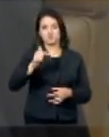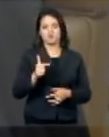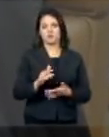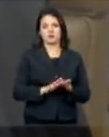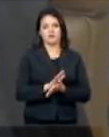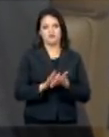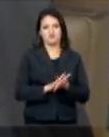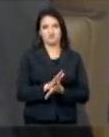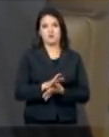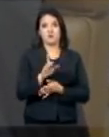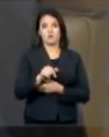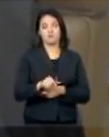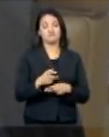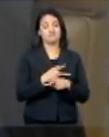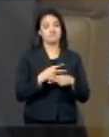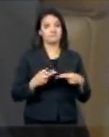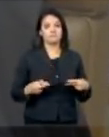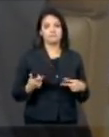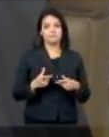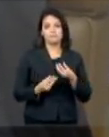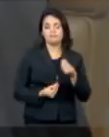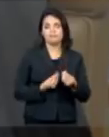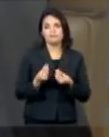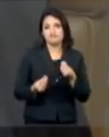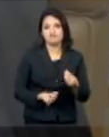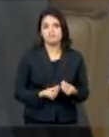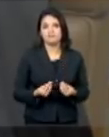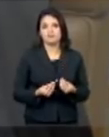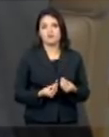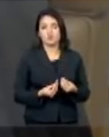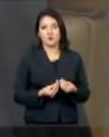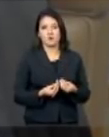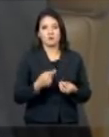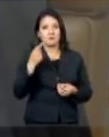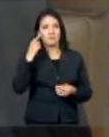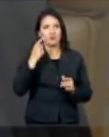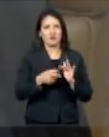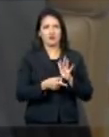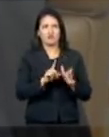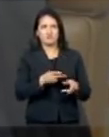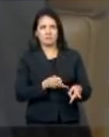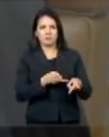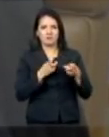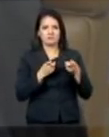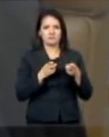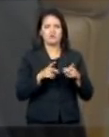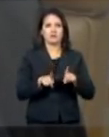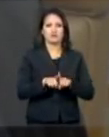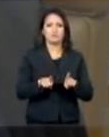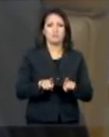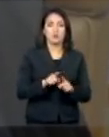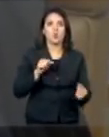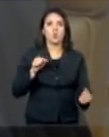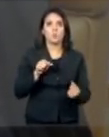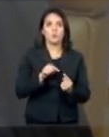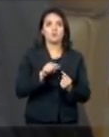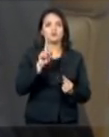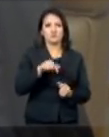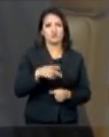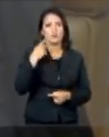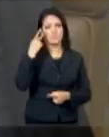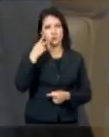presumem a má-fé jamais se presume o o um motivação exclusivamente política me